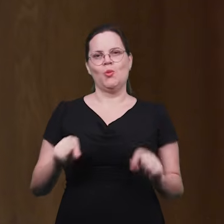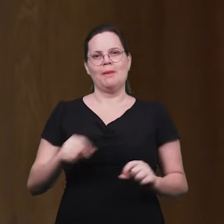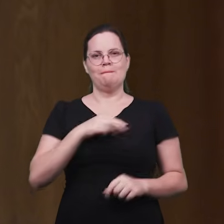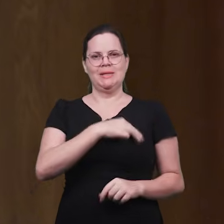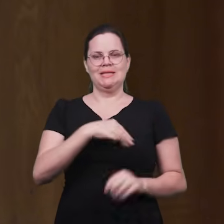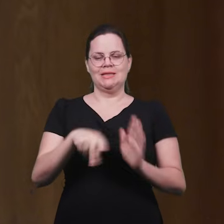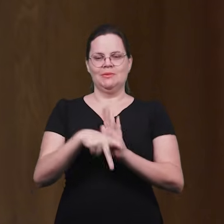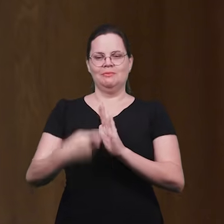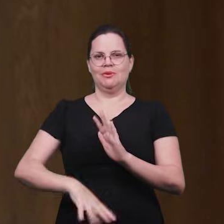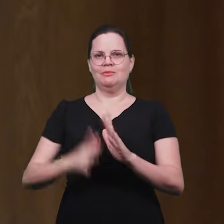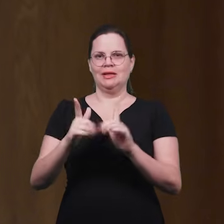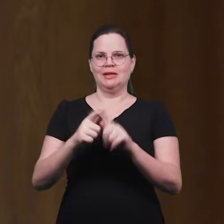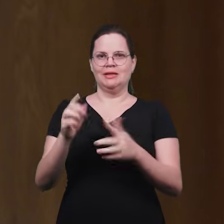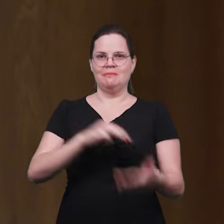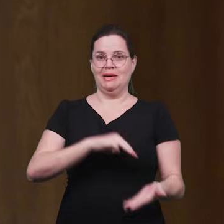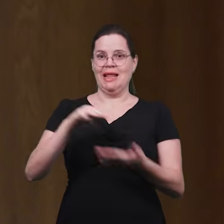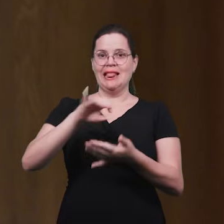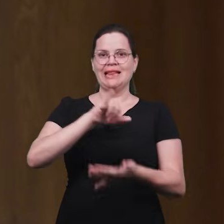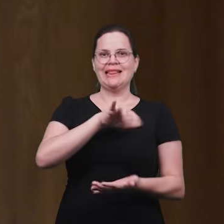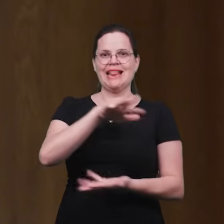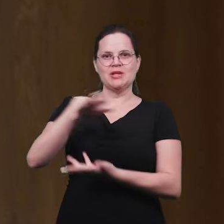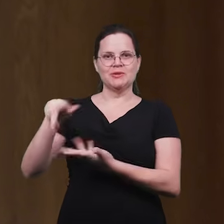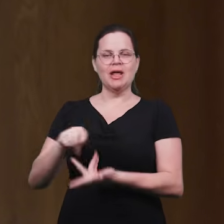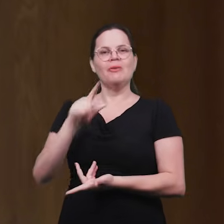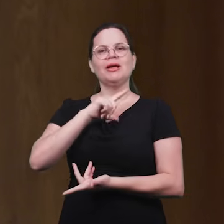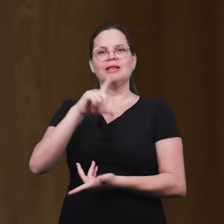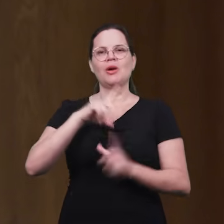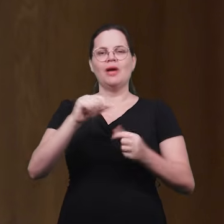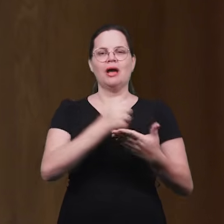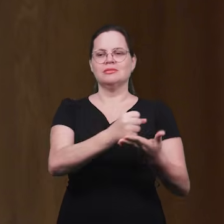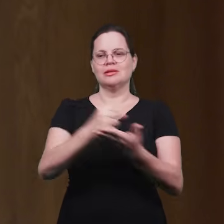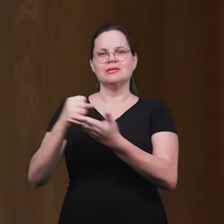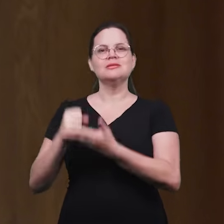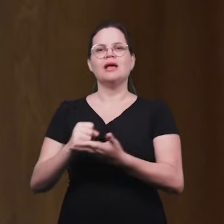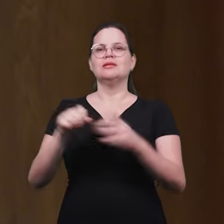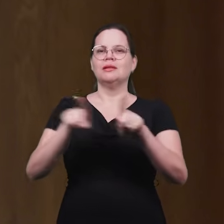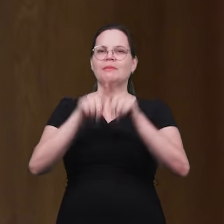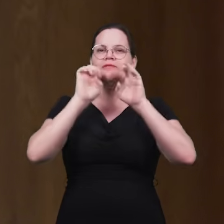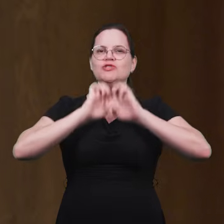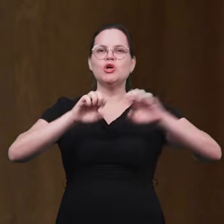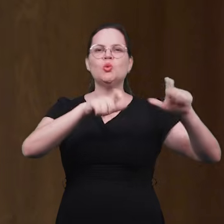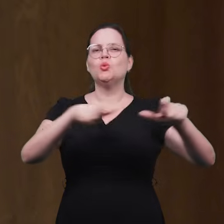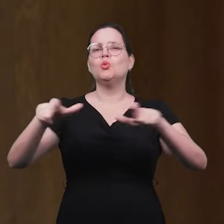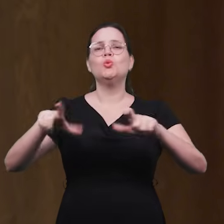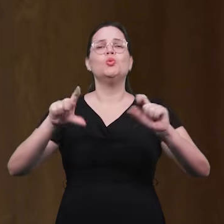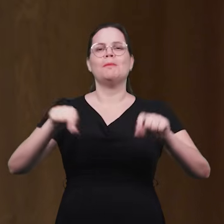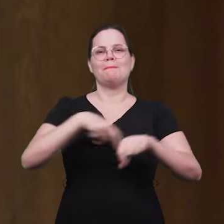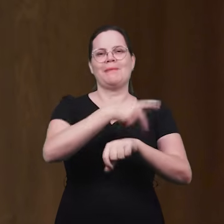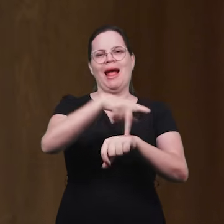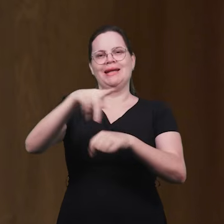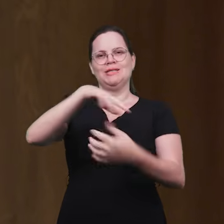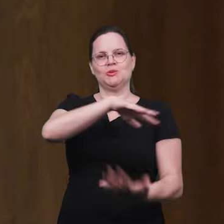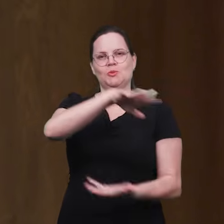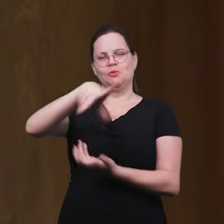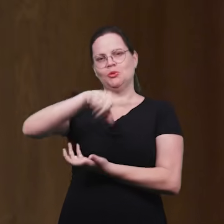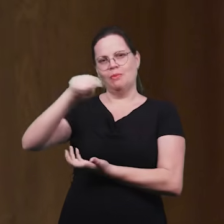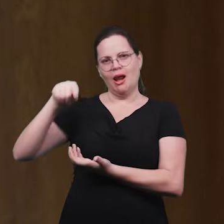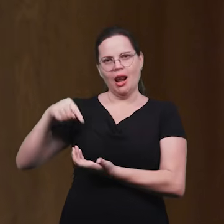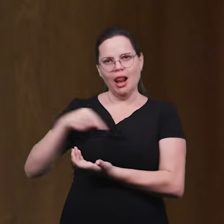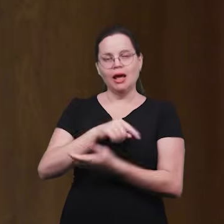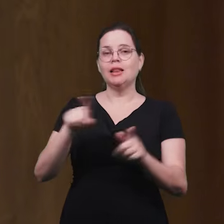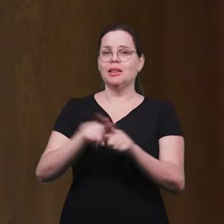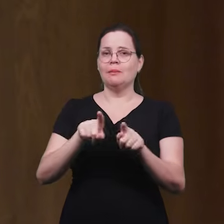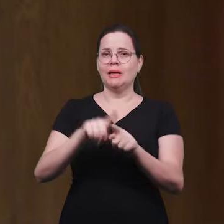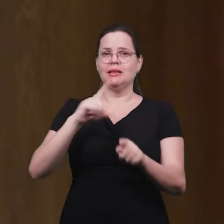Missão Internacional Cristã Maranata, que coordena frentes de assistência e evangelização em diversos países